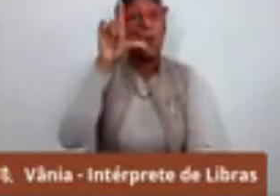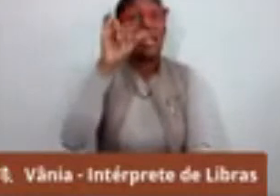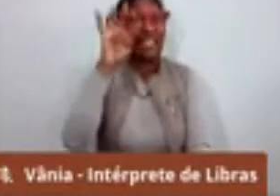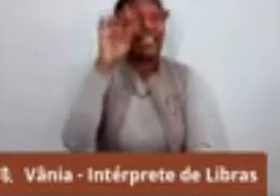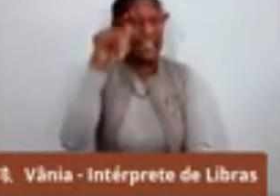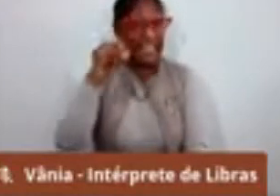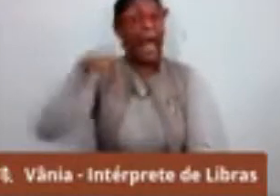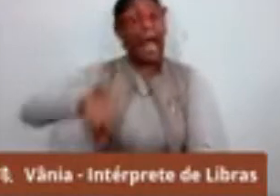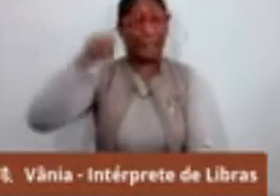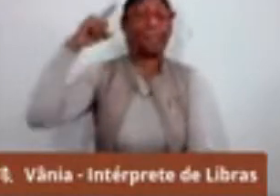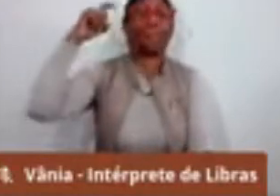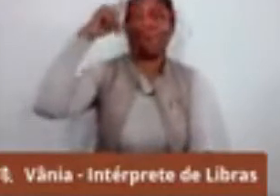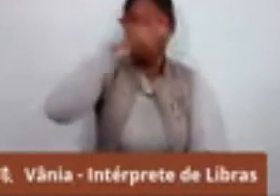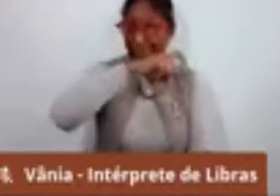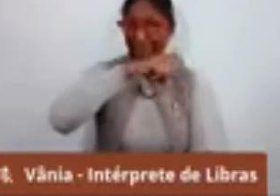neste